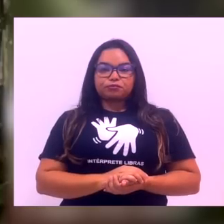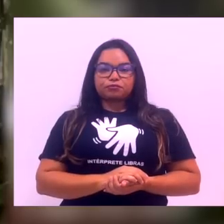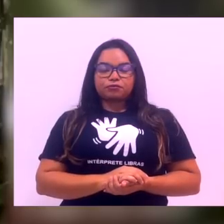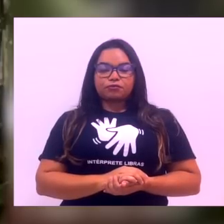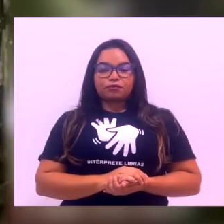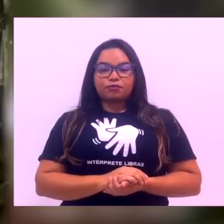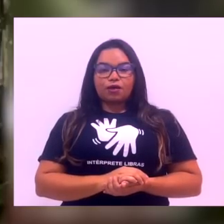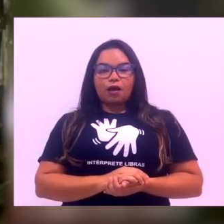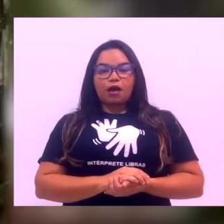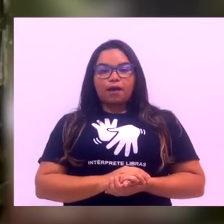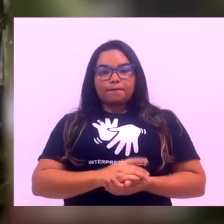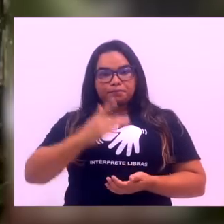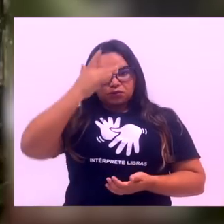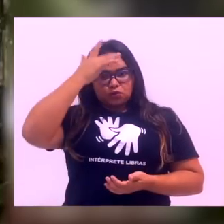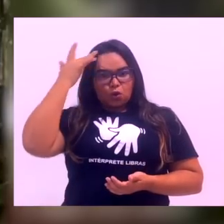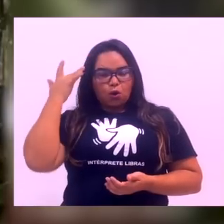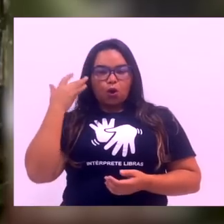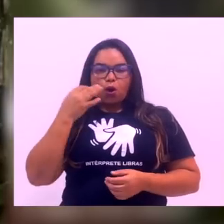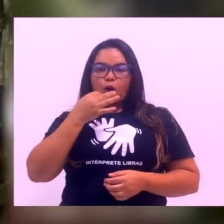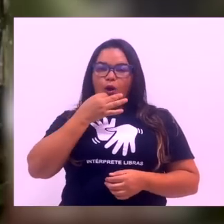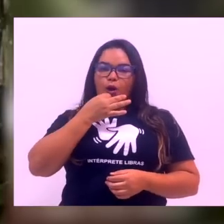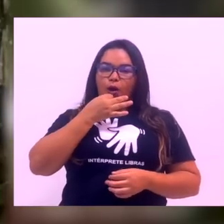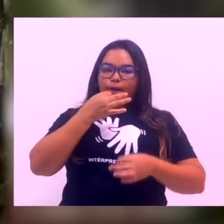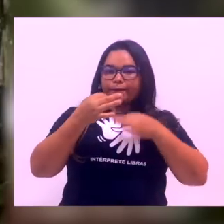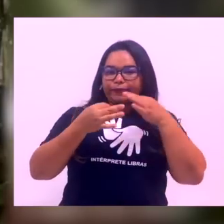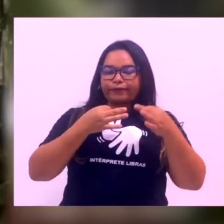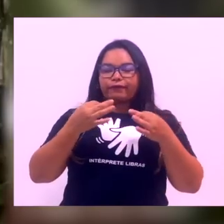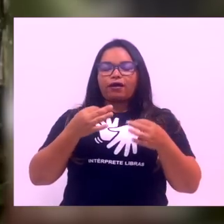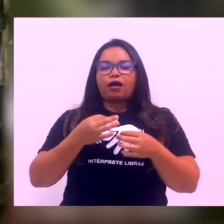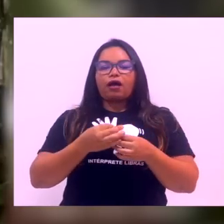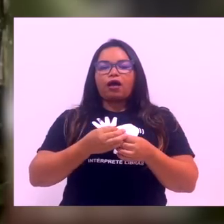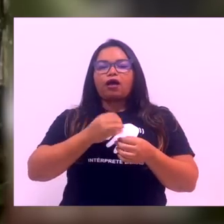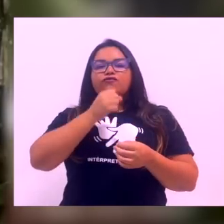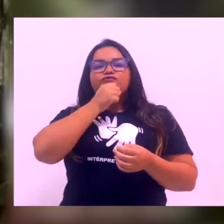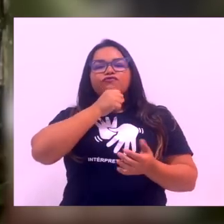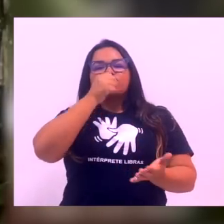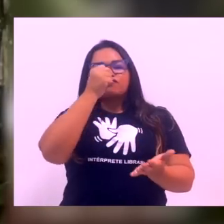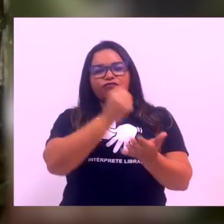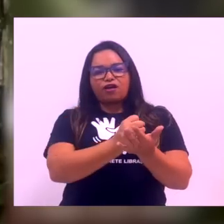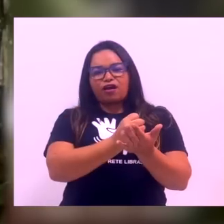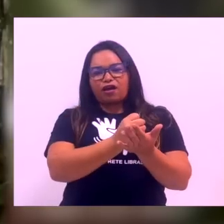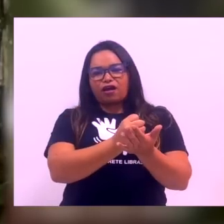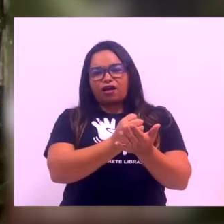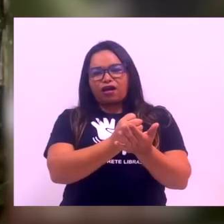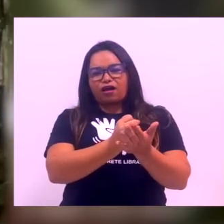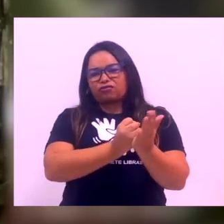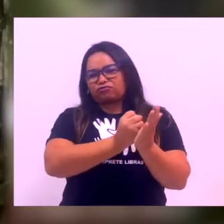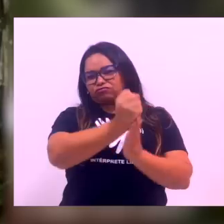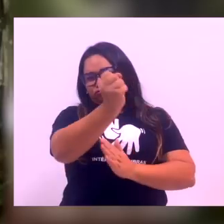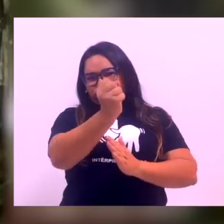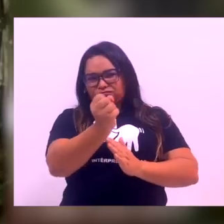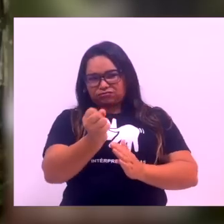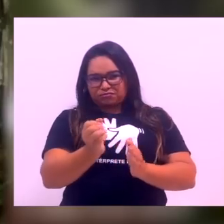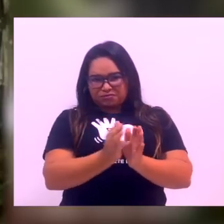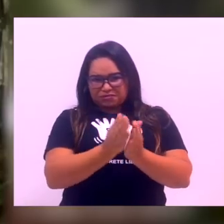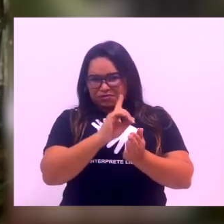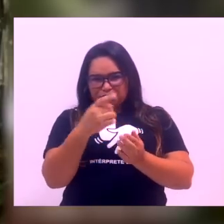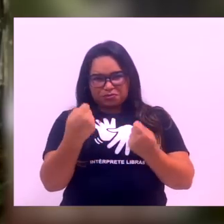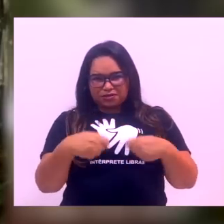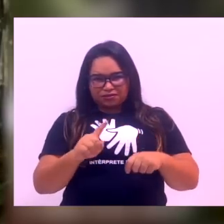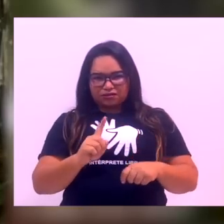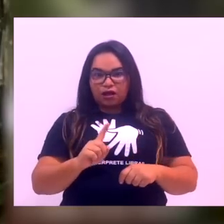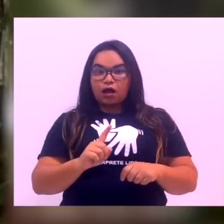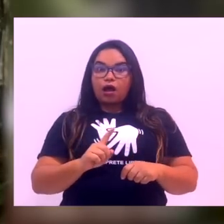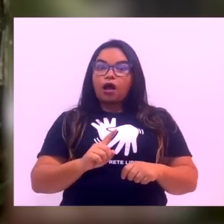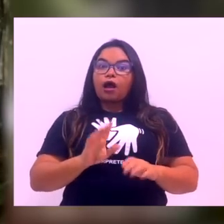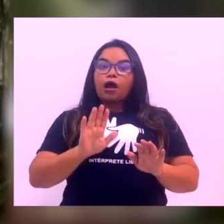povo, o juízo final vem em nossa época. Não é surpreendente que as pessoas digam, cortem o Velho